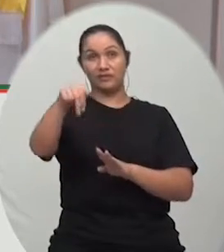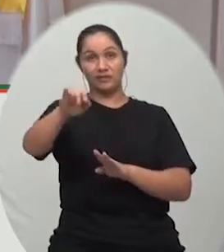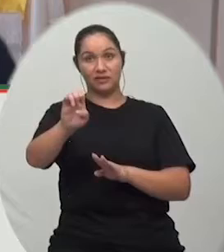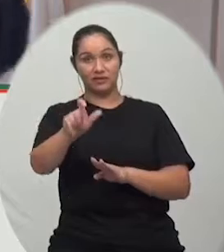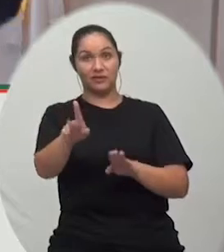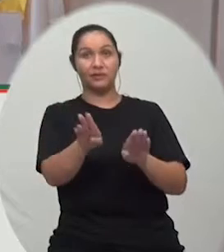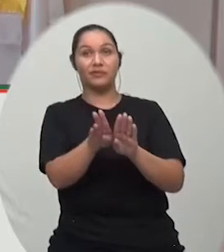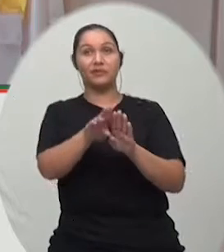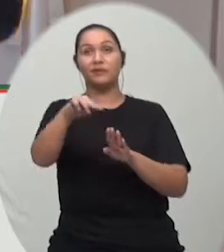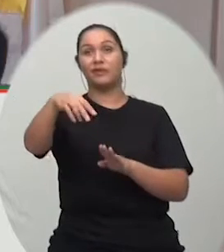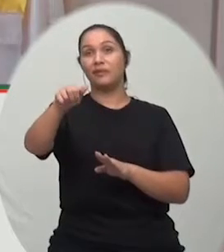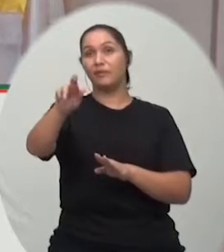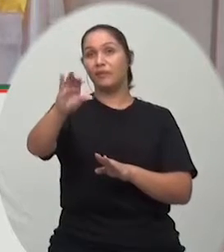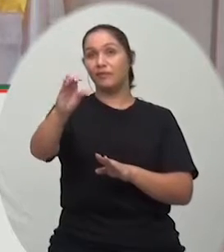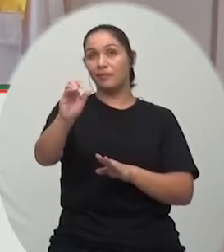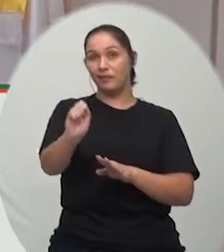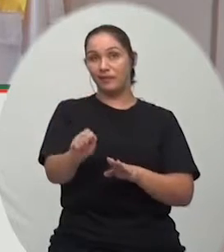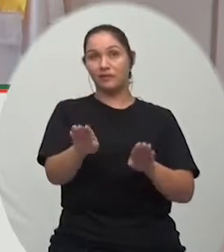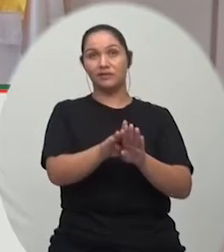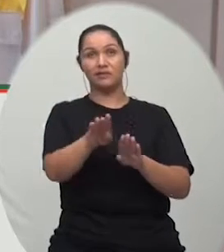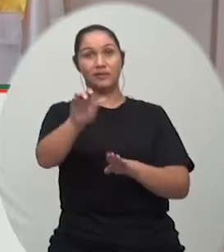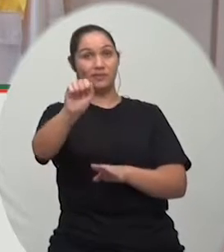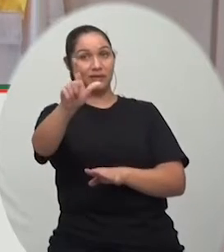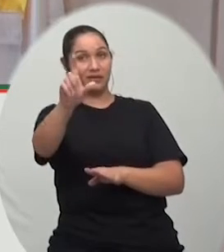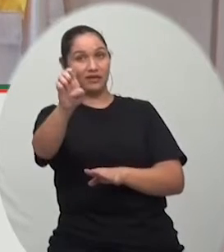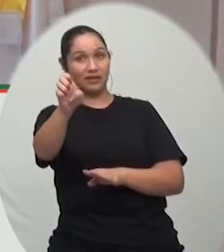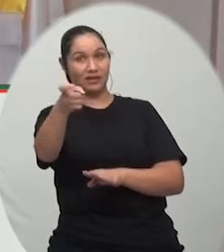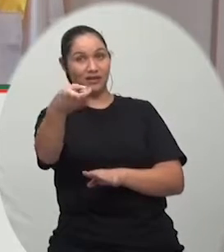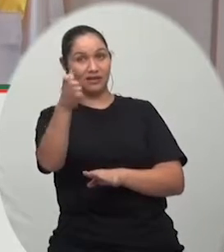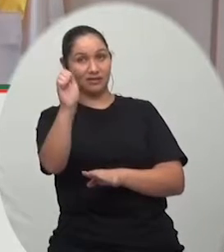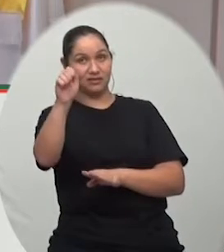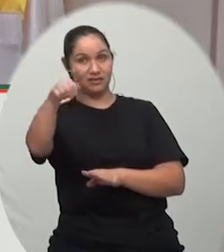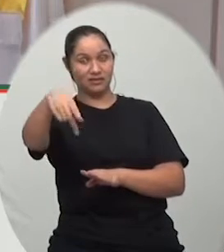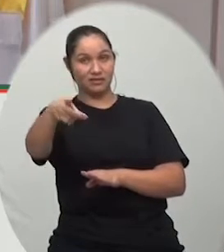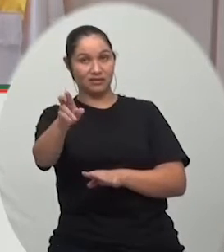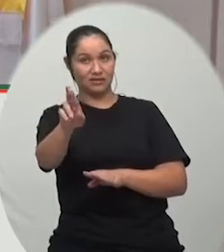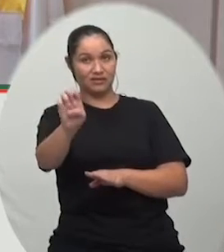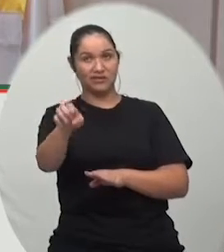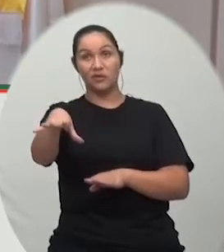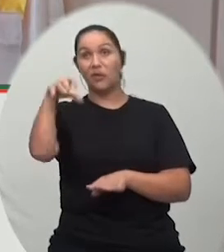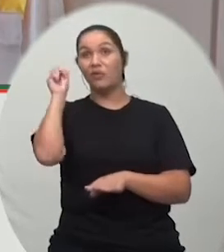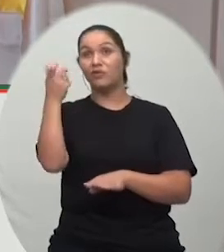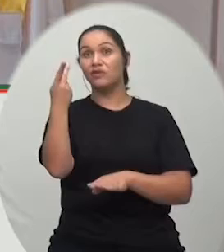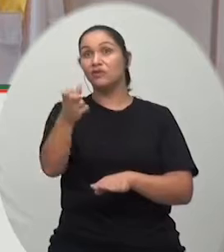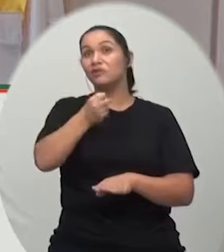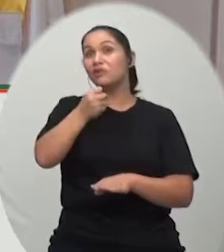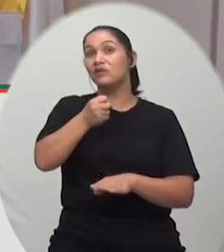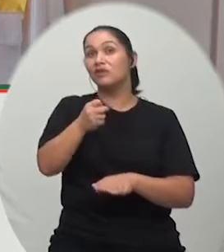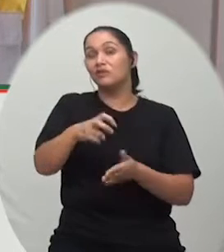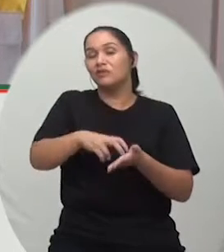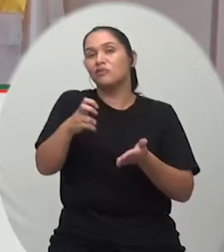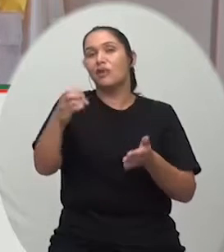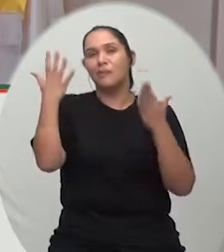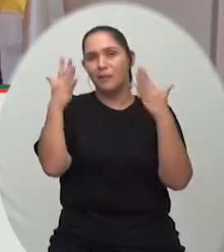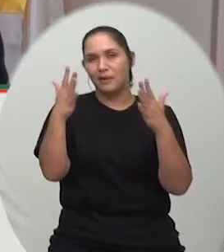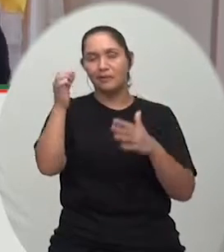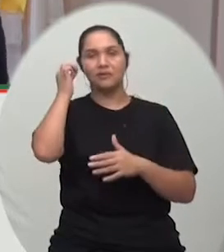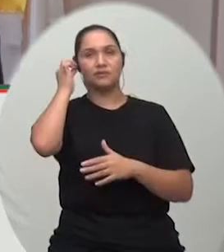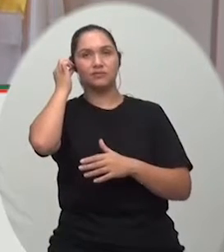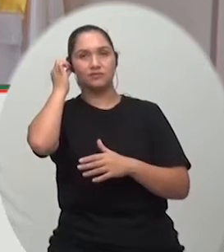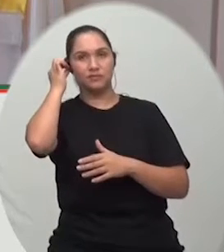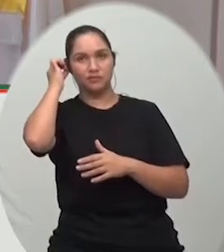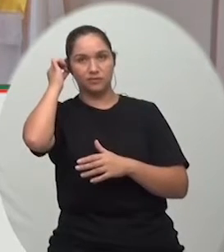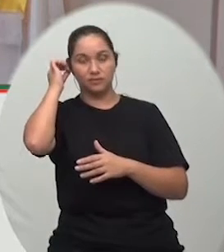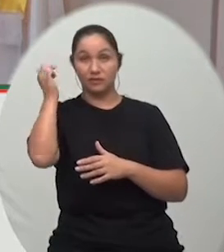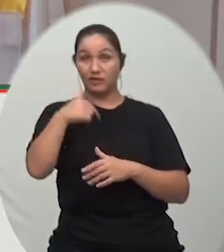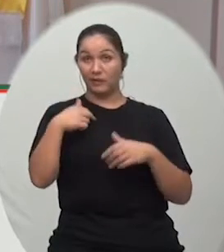também. Alexandre, ouvi sua entrevista hoje pela manhã, parabéns. Eu não poderia me furtar porque eu sou aluno